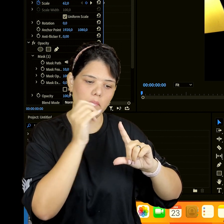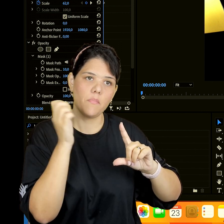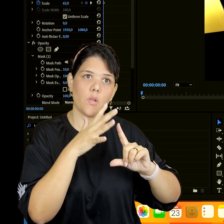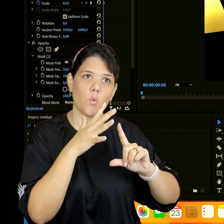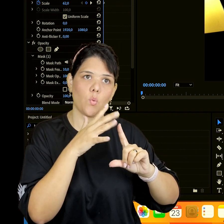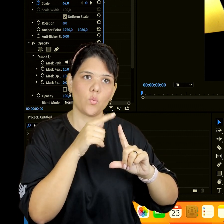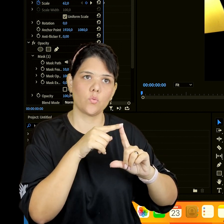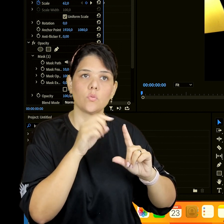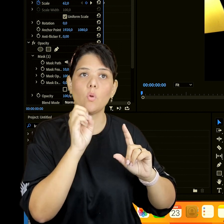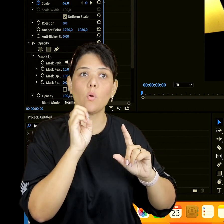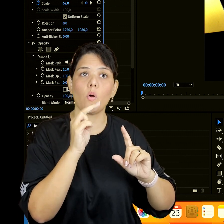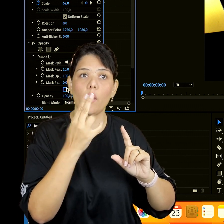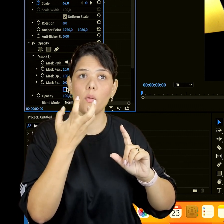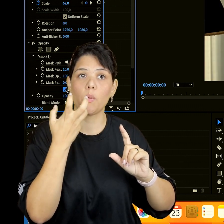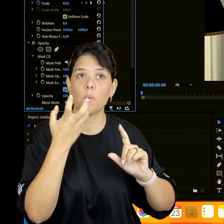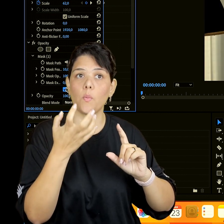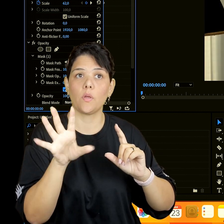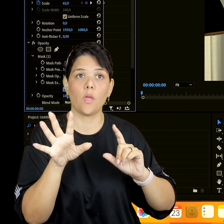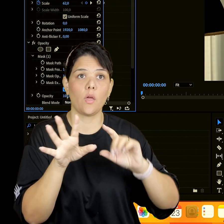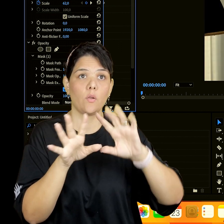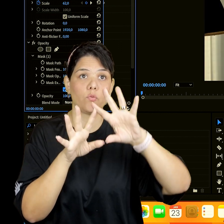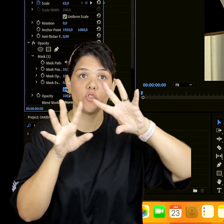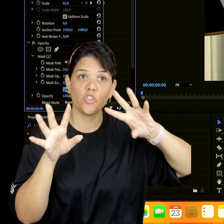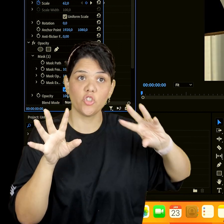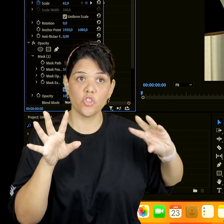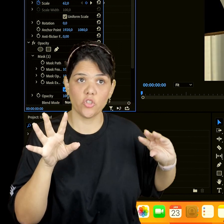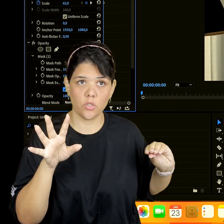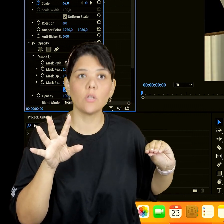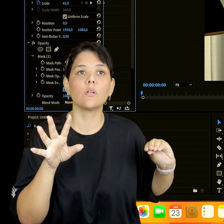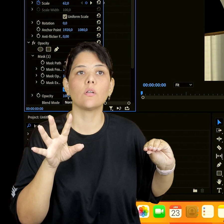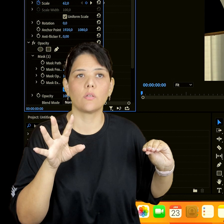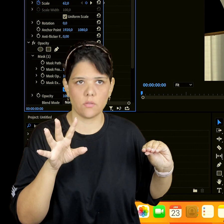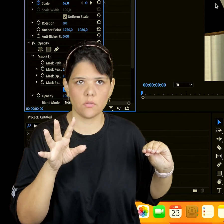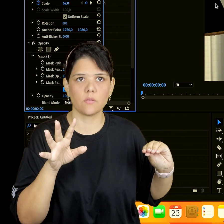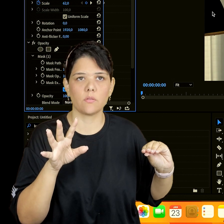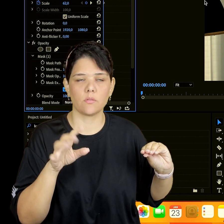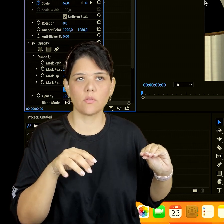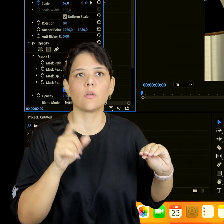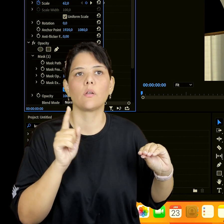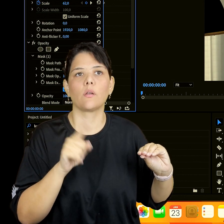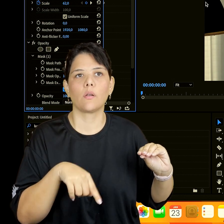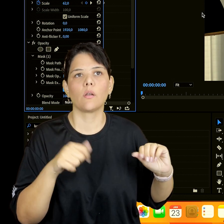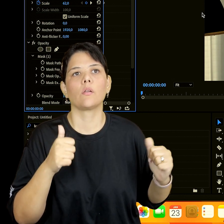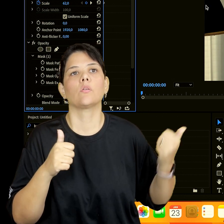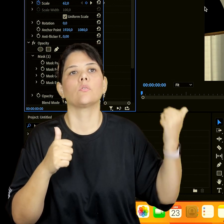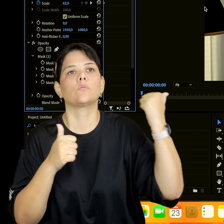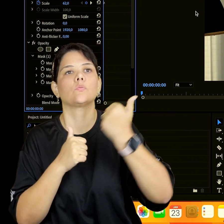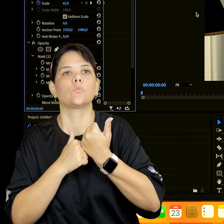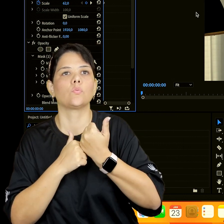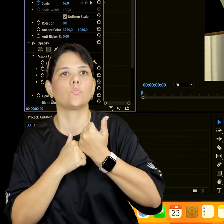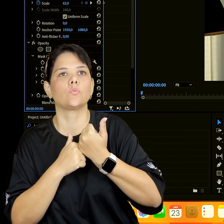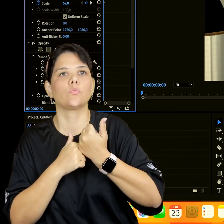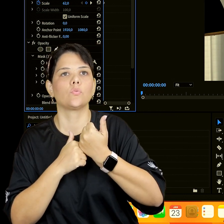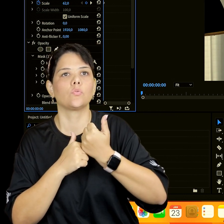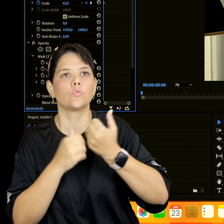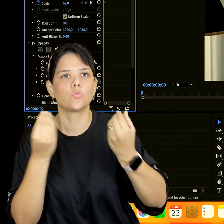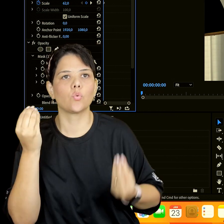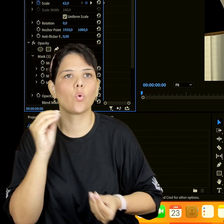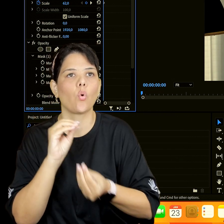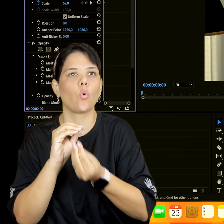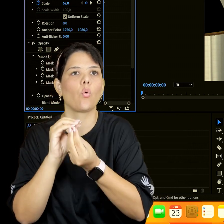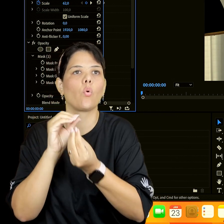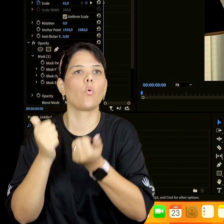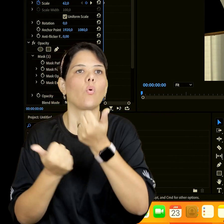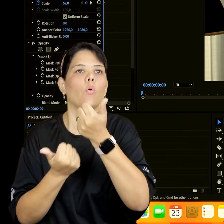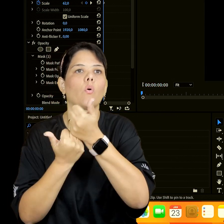não esteja. Inverte. Apaguei o abajur. Aí eu quero substituir por um abajur amarelo. Aí você vai.